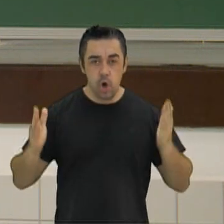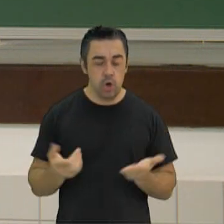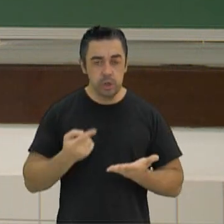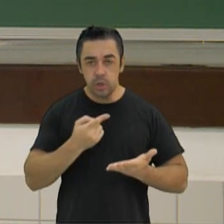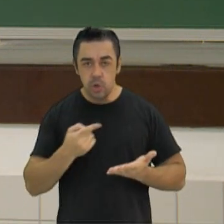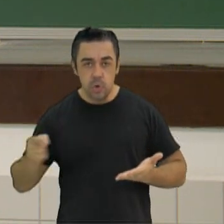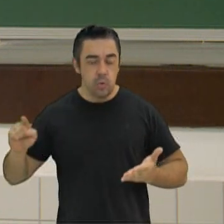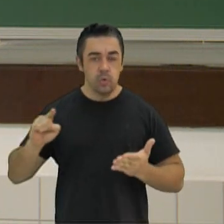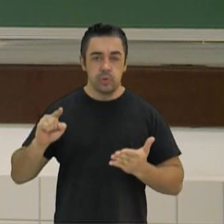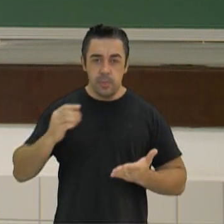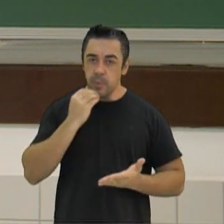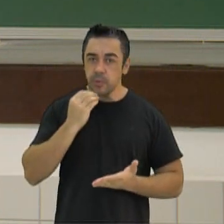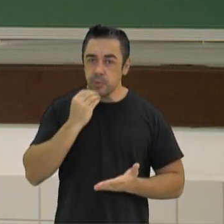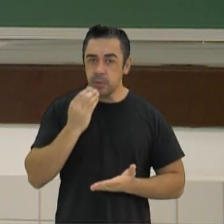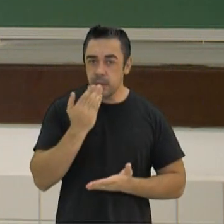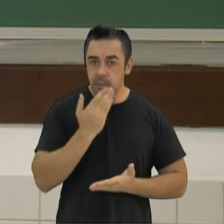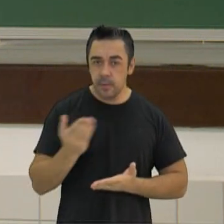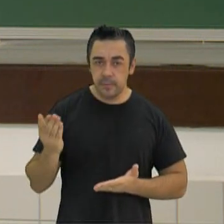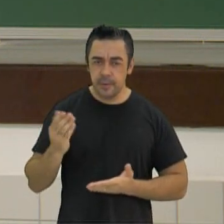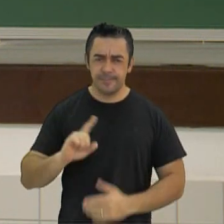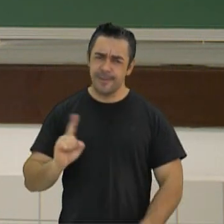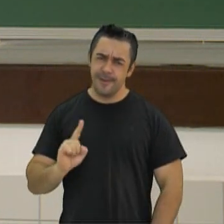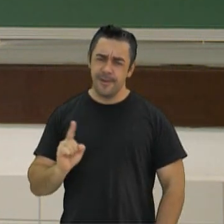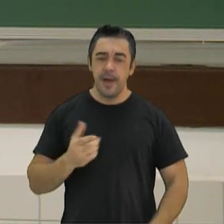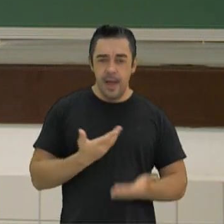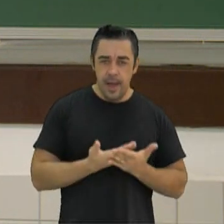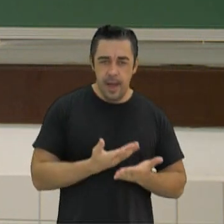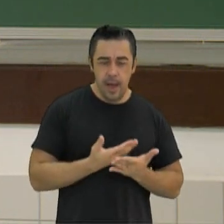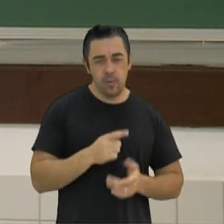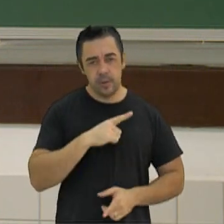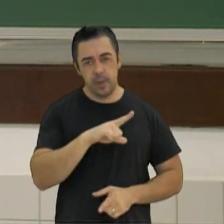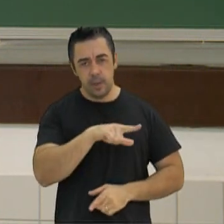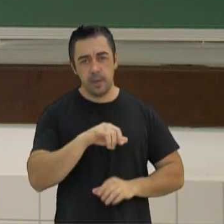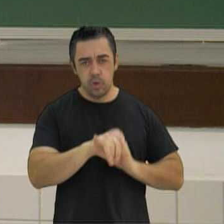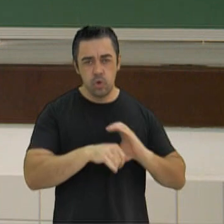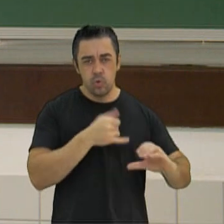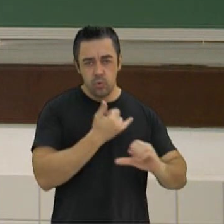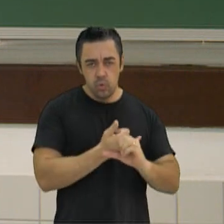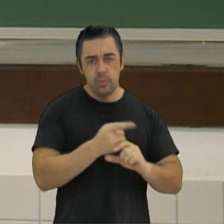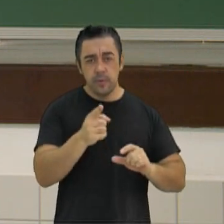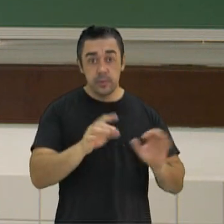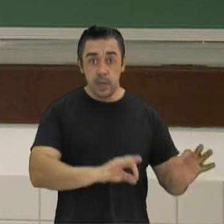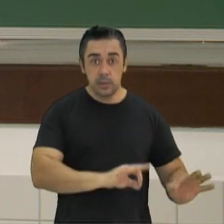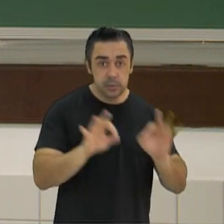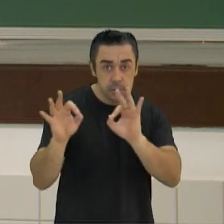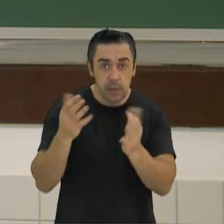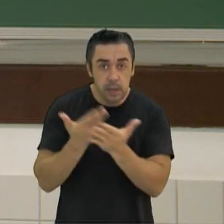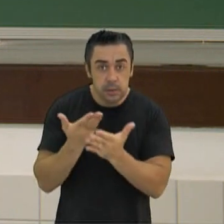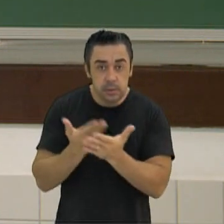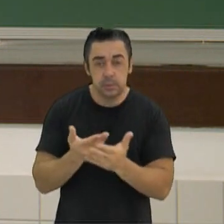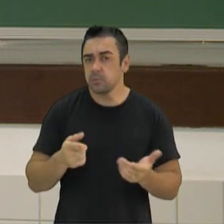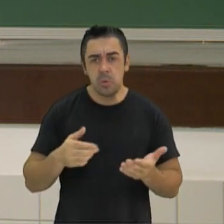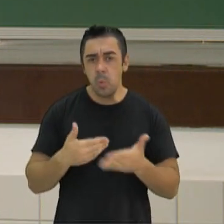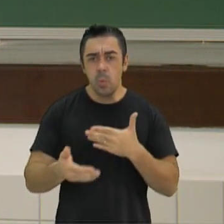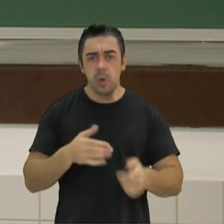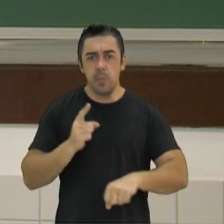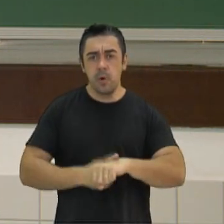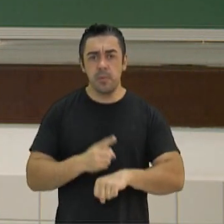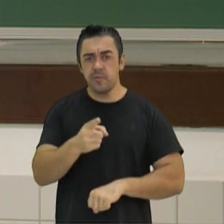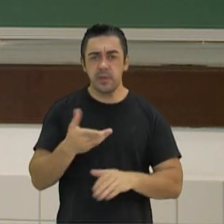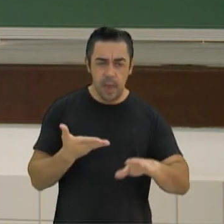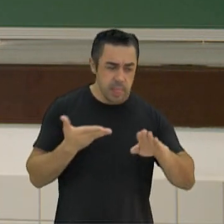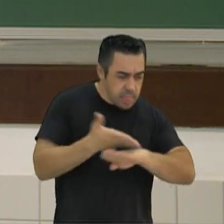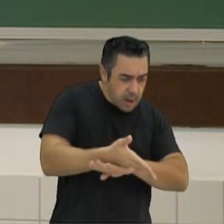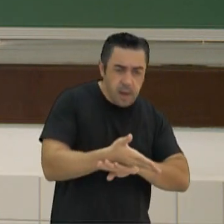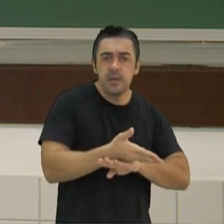a sua última chance. Não, essa aula fica gravada no YouTube, você pode voltar e ver a hora que você quiser, a hora que você quiser lembrar, a hora